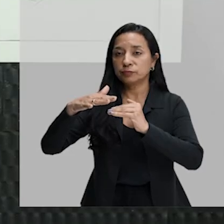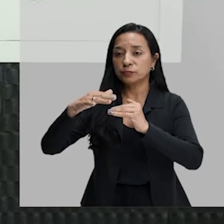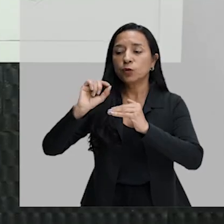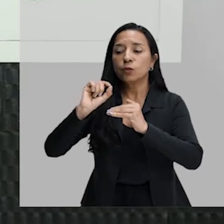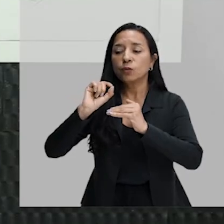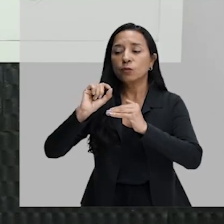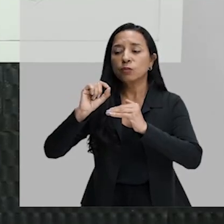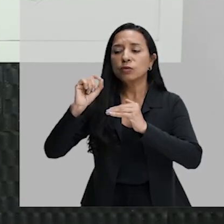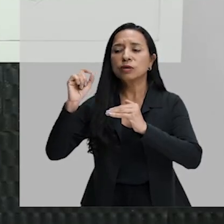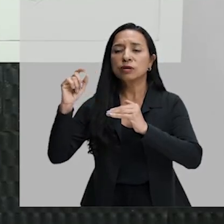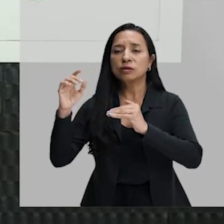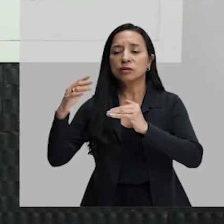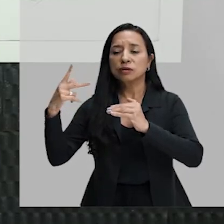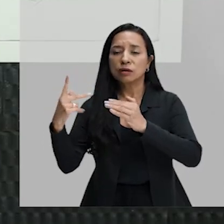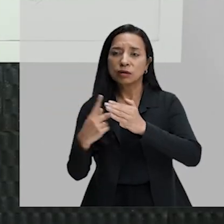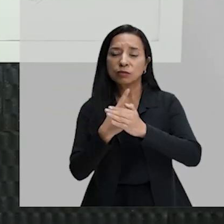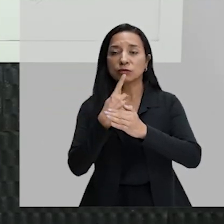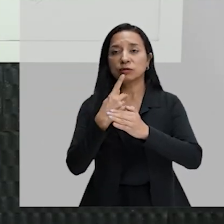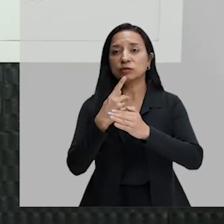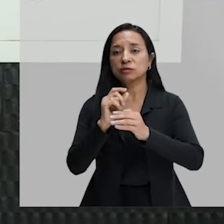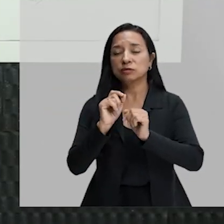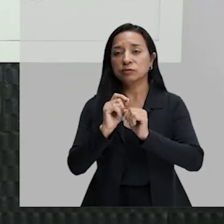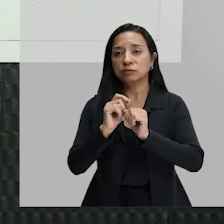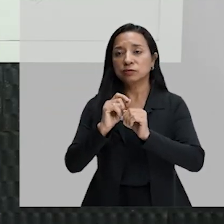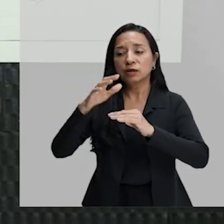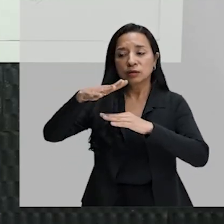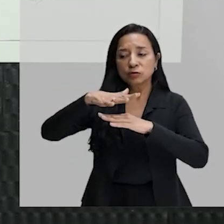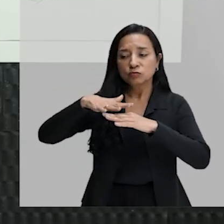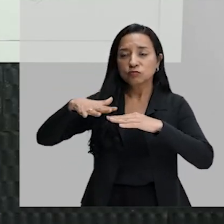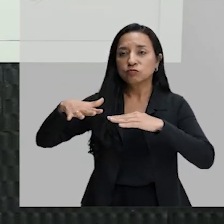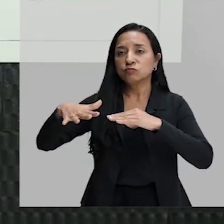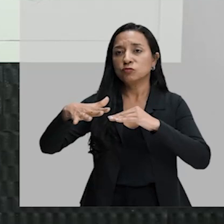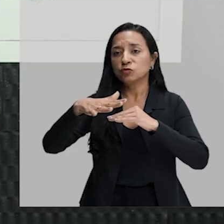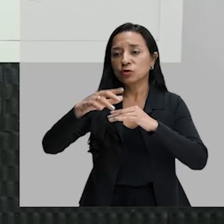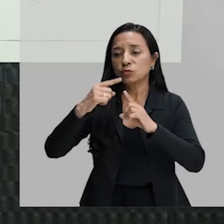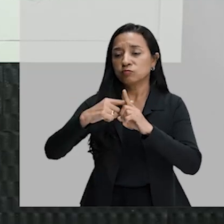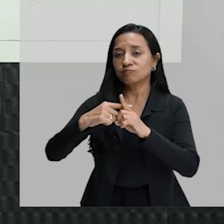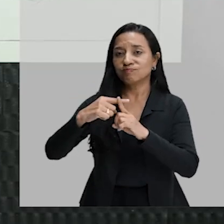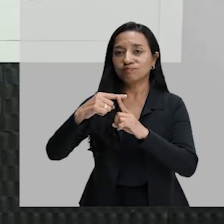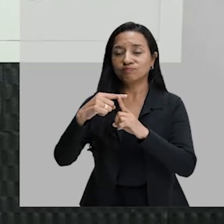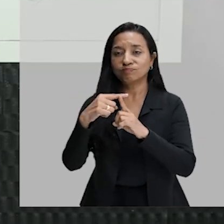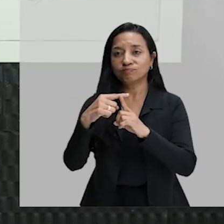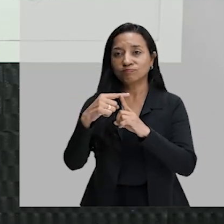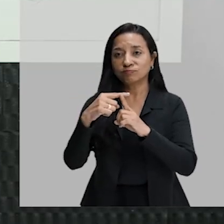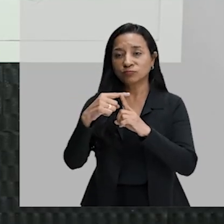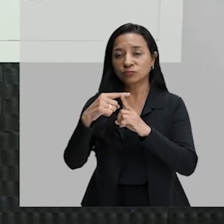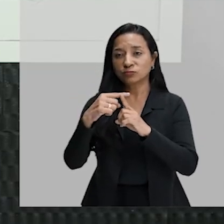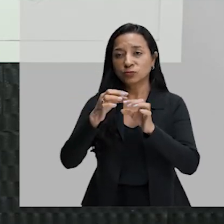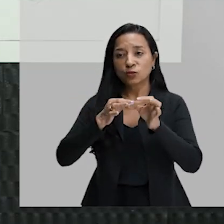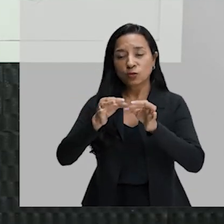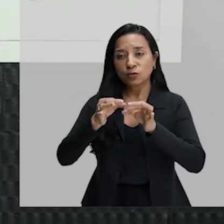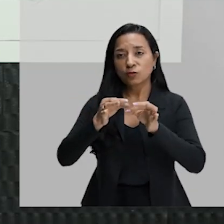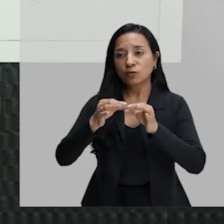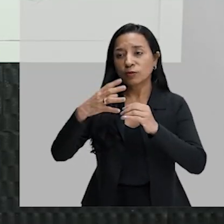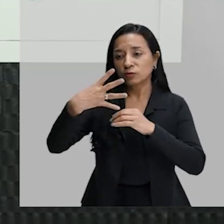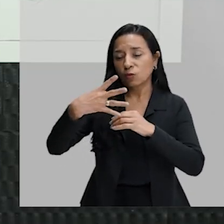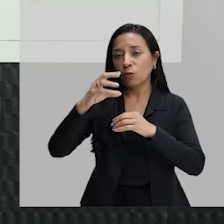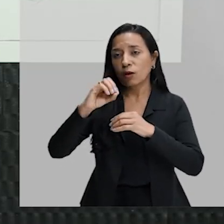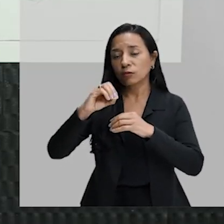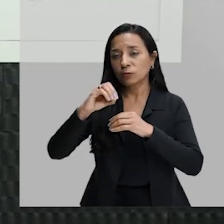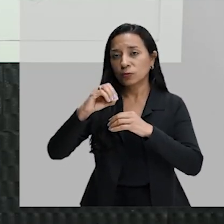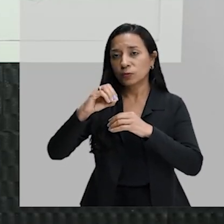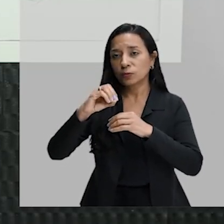que é que acontece? Como nós temos essa camada de gelo que está aí a uma temperatura, né, que foi formada ali nos 4 graus,